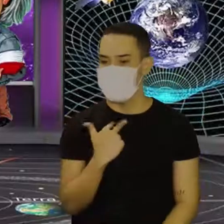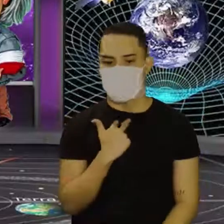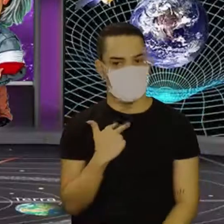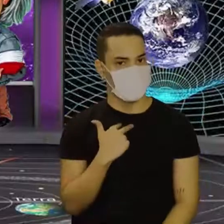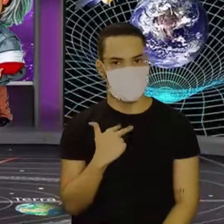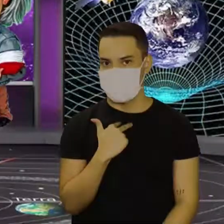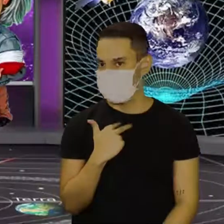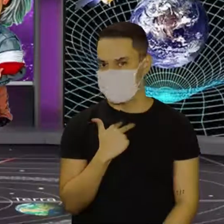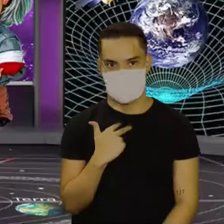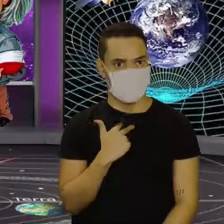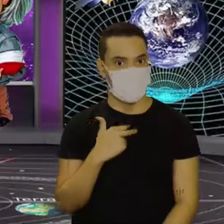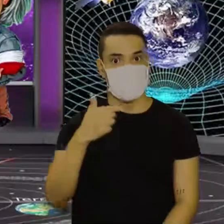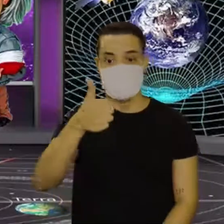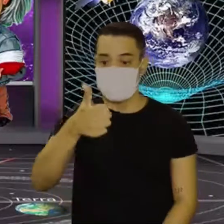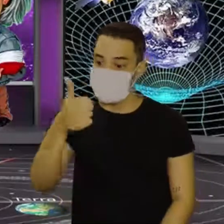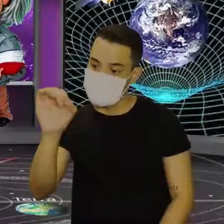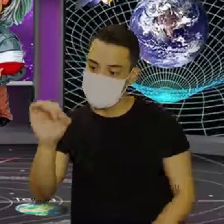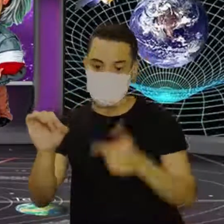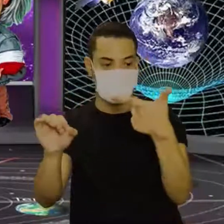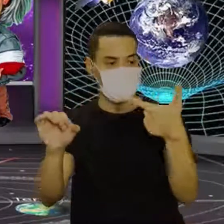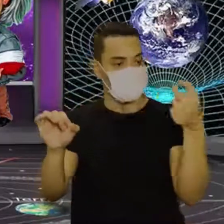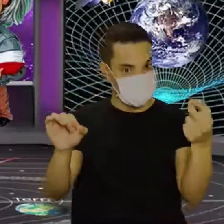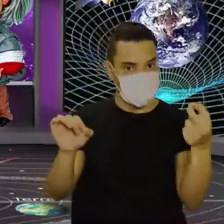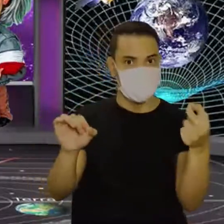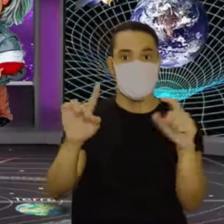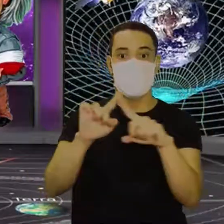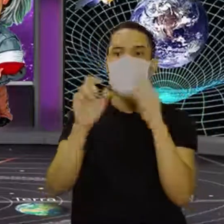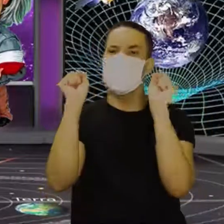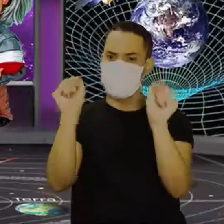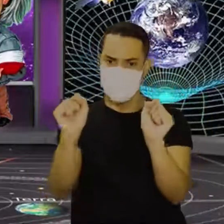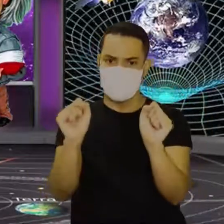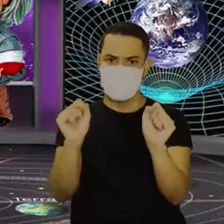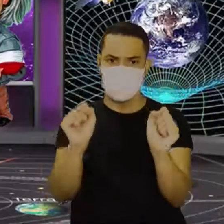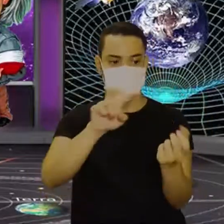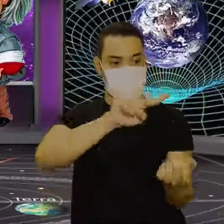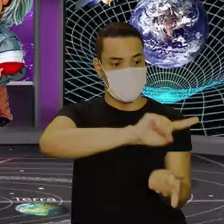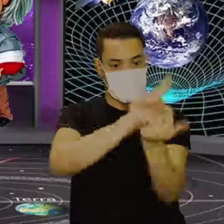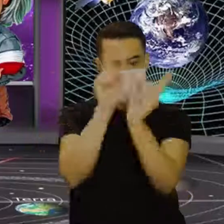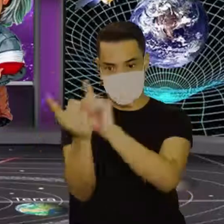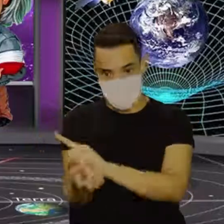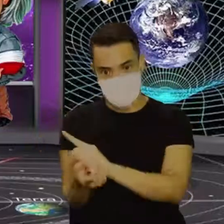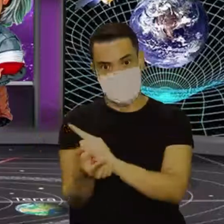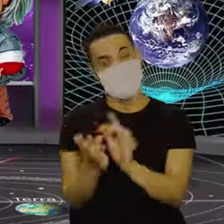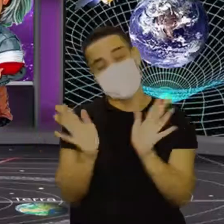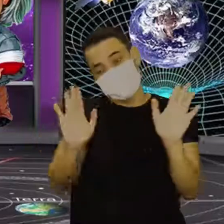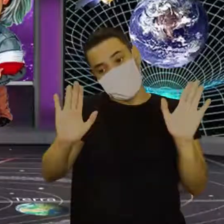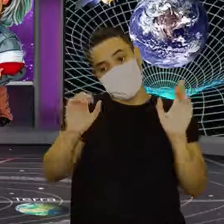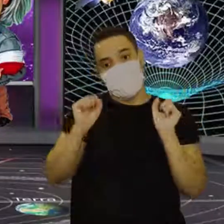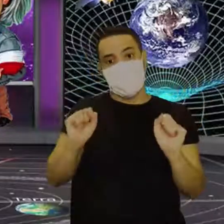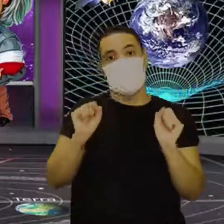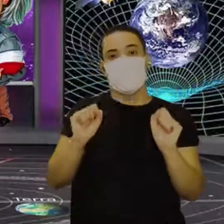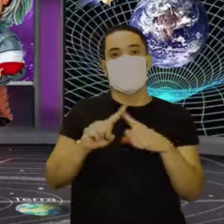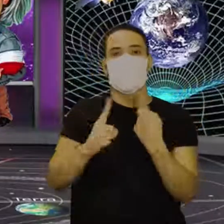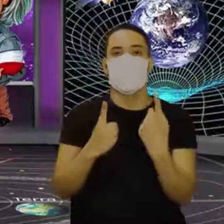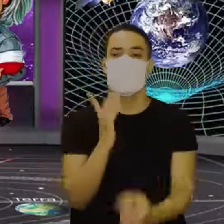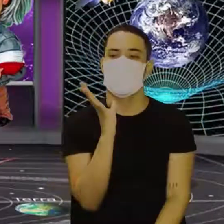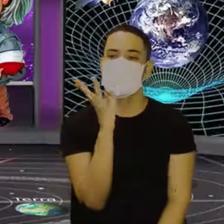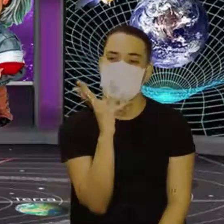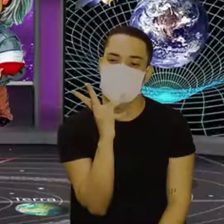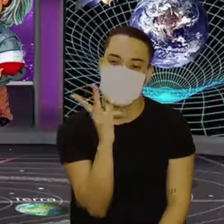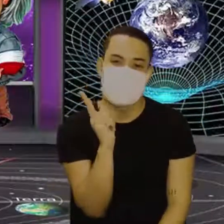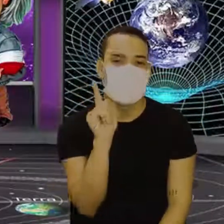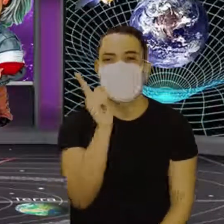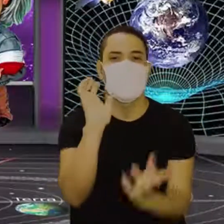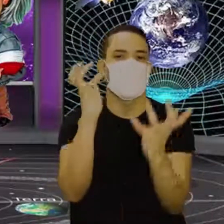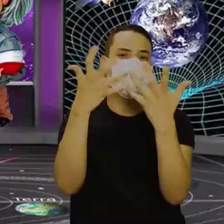110 220. Mas você pode ligar um 220 110? Pode. O que vai acontecer? Ele vai ficar lento, não